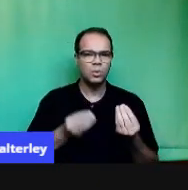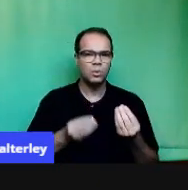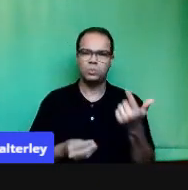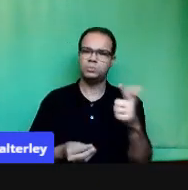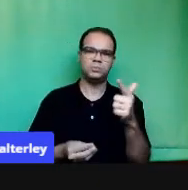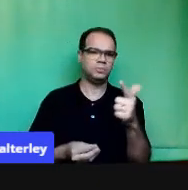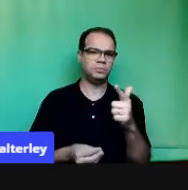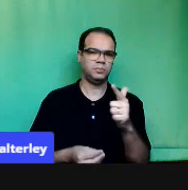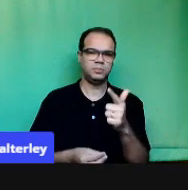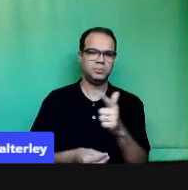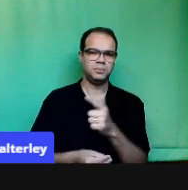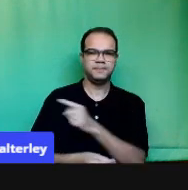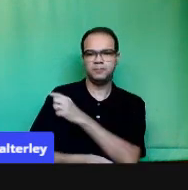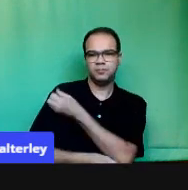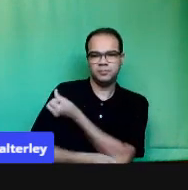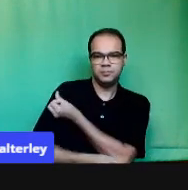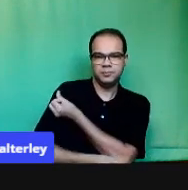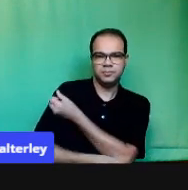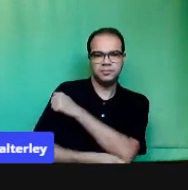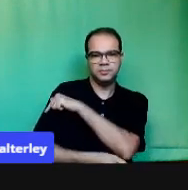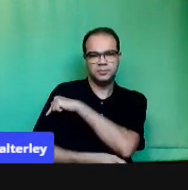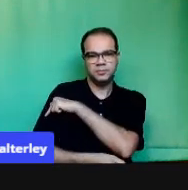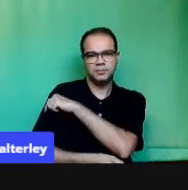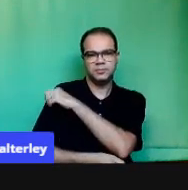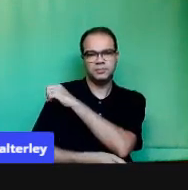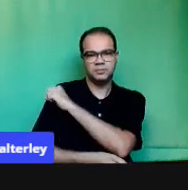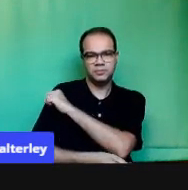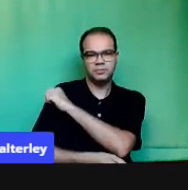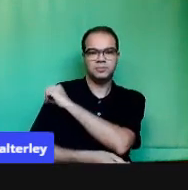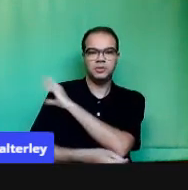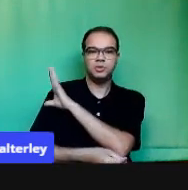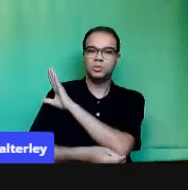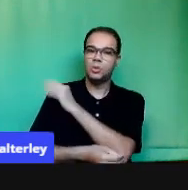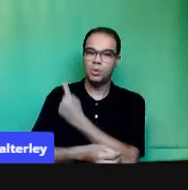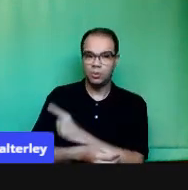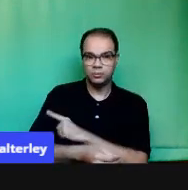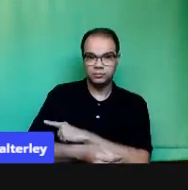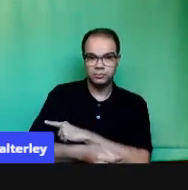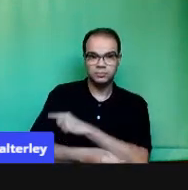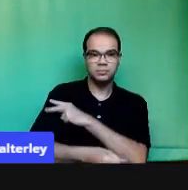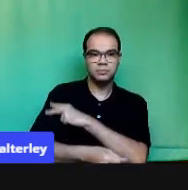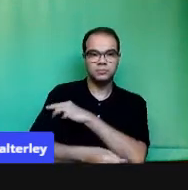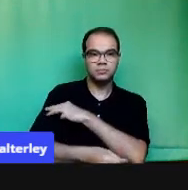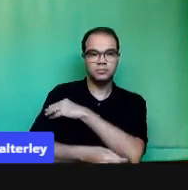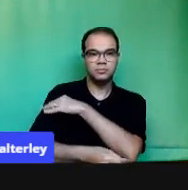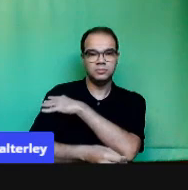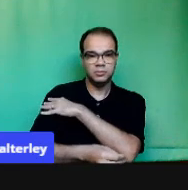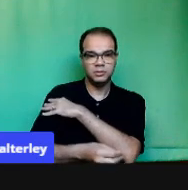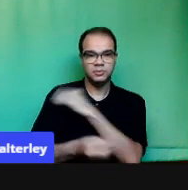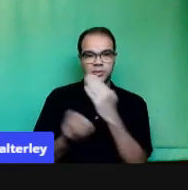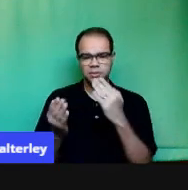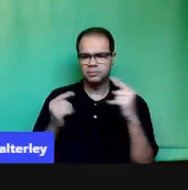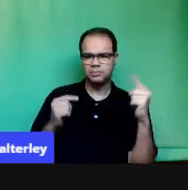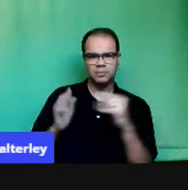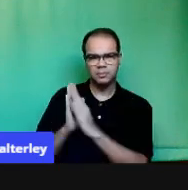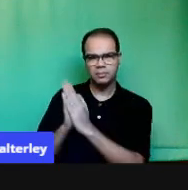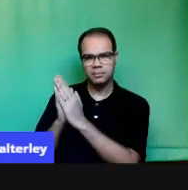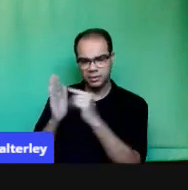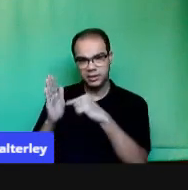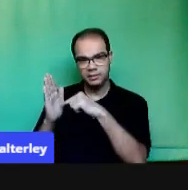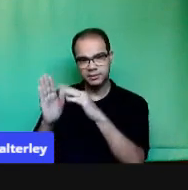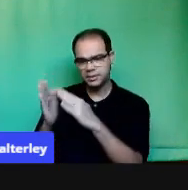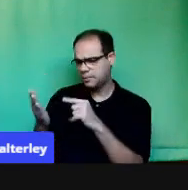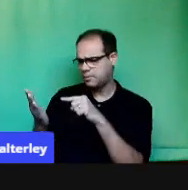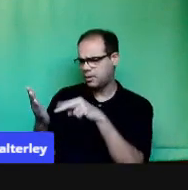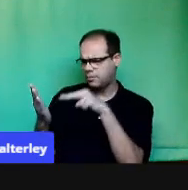ela fica bastante restrita ao ensino fundamental 1. Se você reparar e conhece o documento, você vai saber que a abordagem sobre os animais e plantas, vou